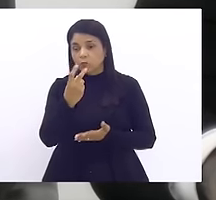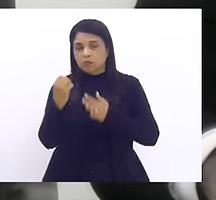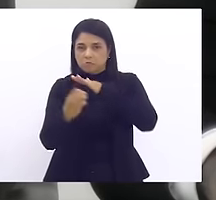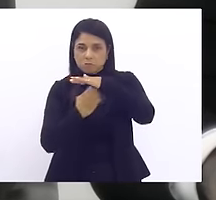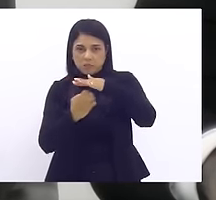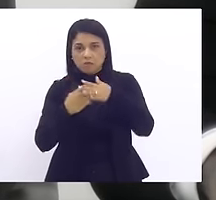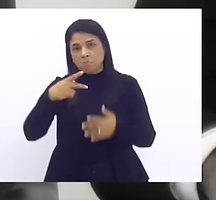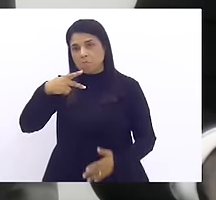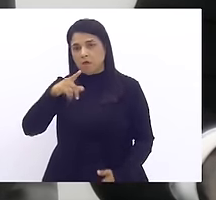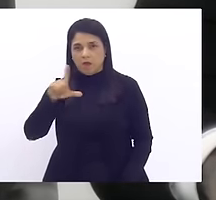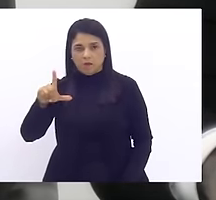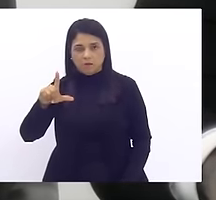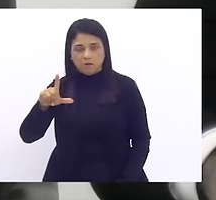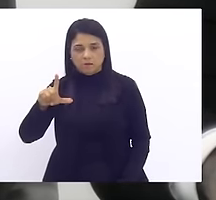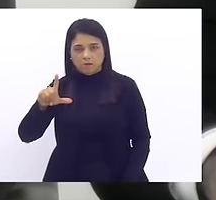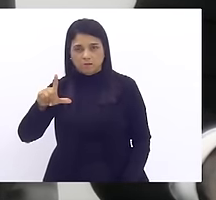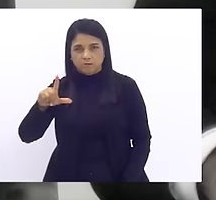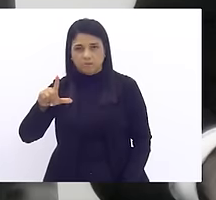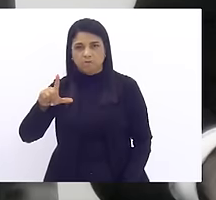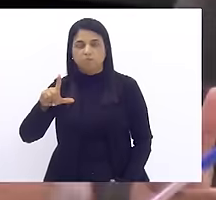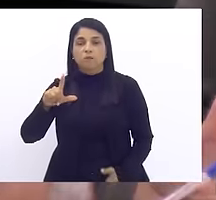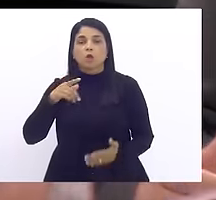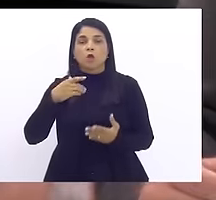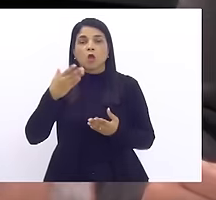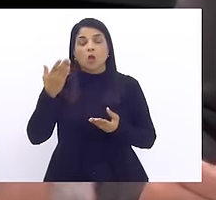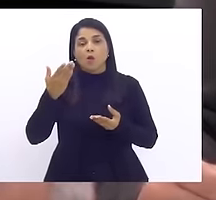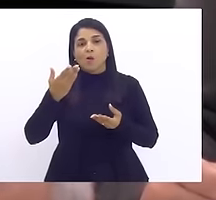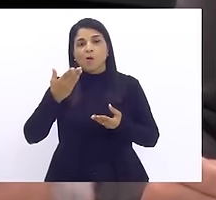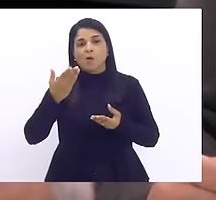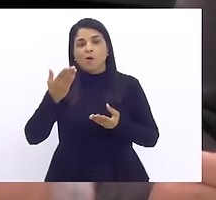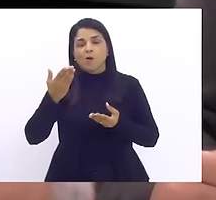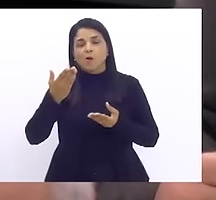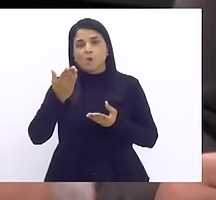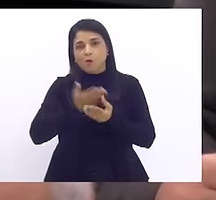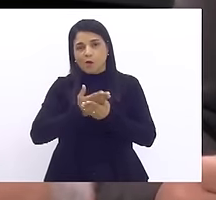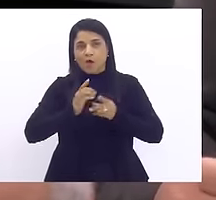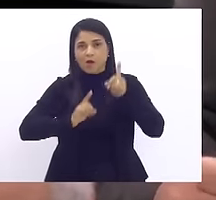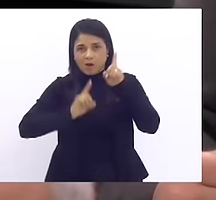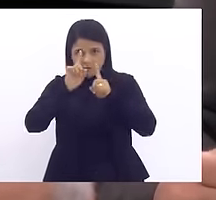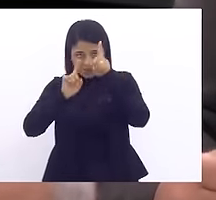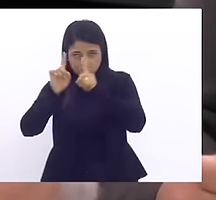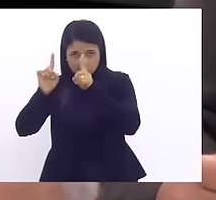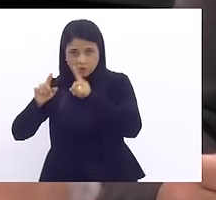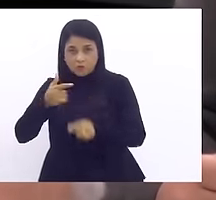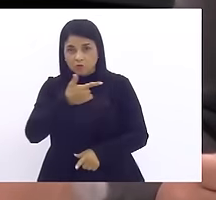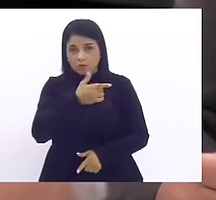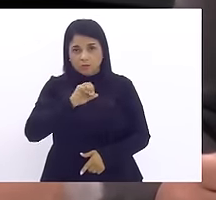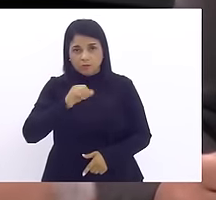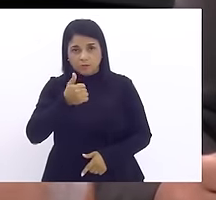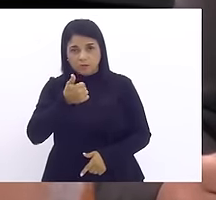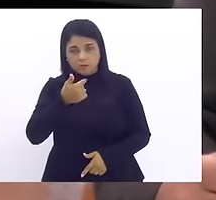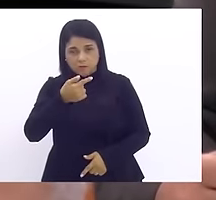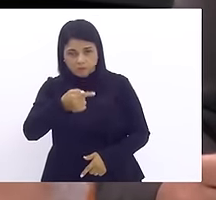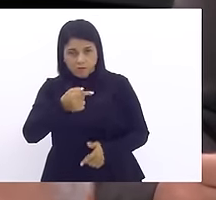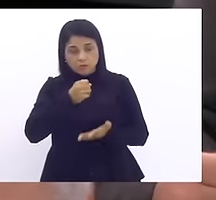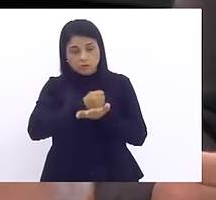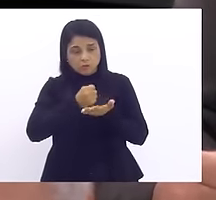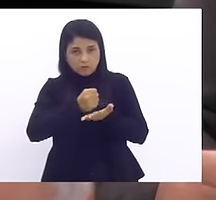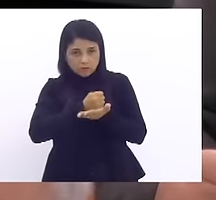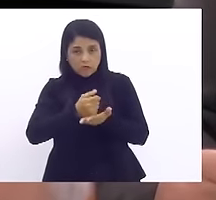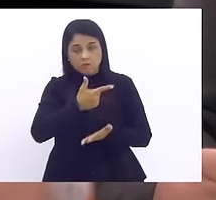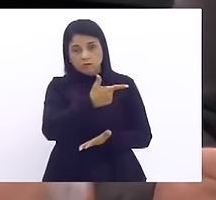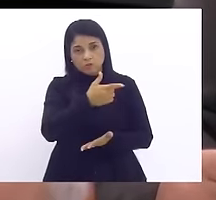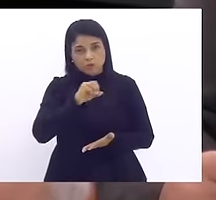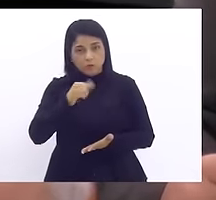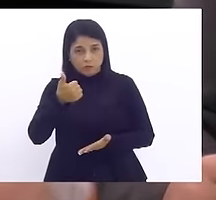as duas sim o último processo licitatório foi deflagrado em 2017 os contratos foram assinados em